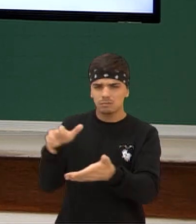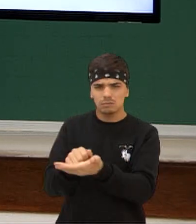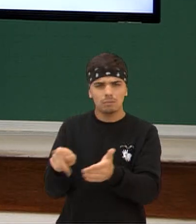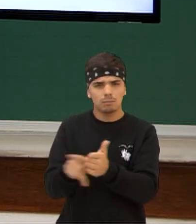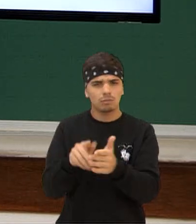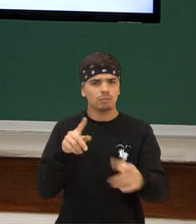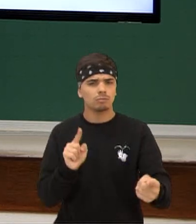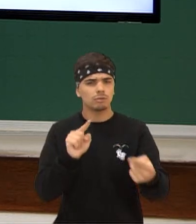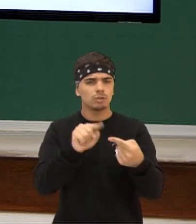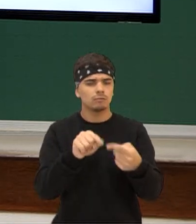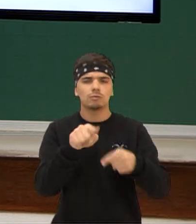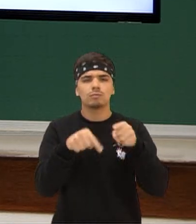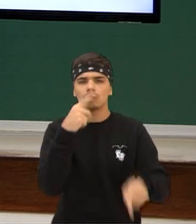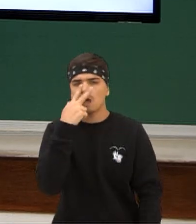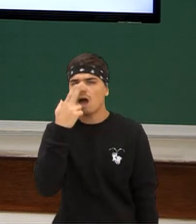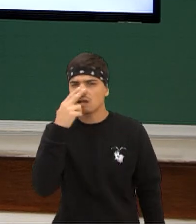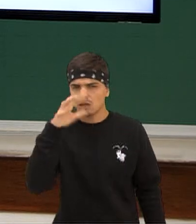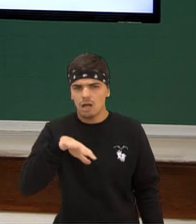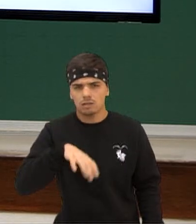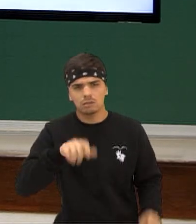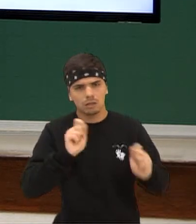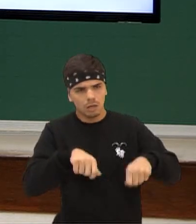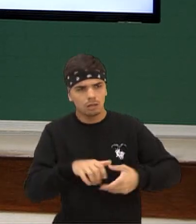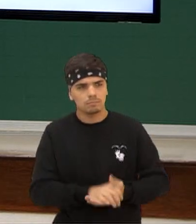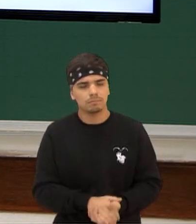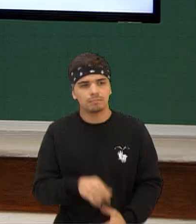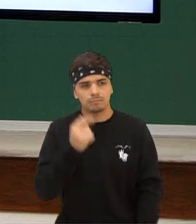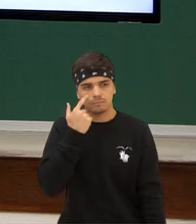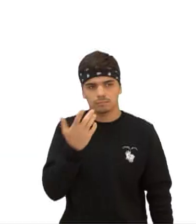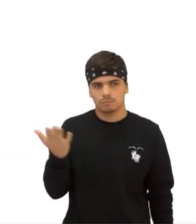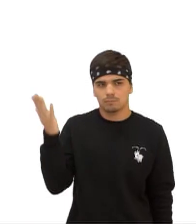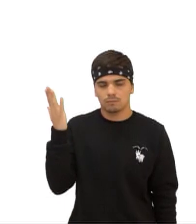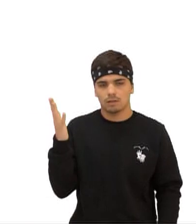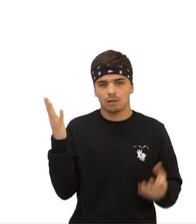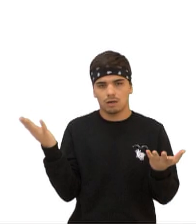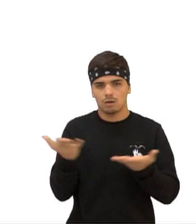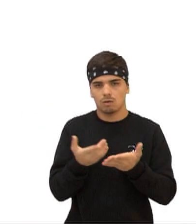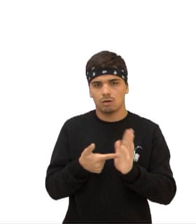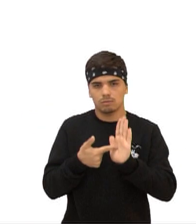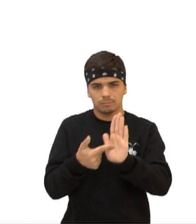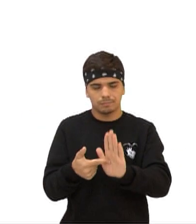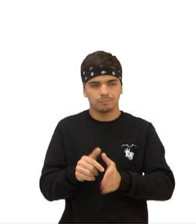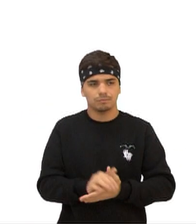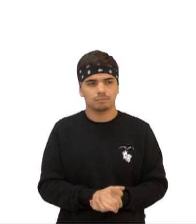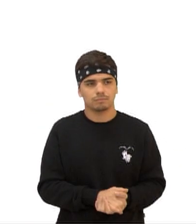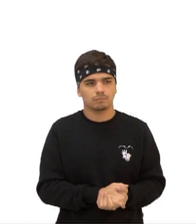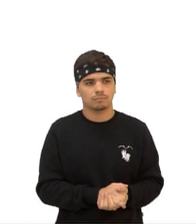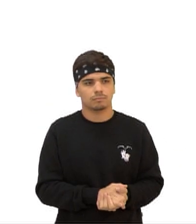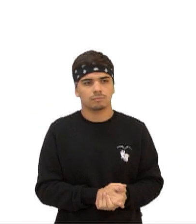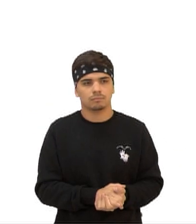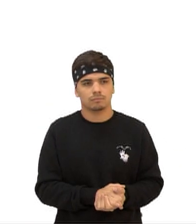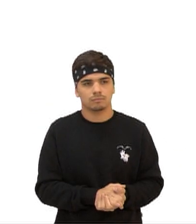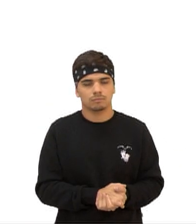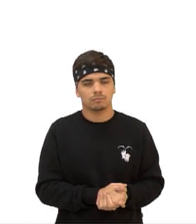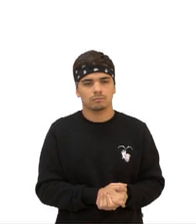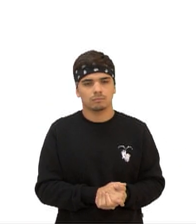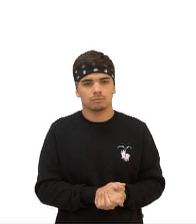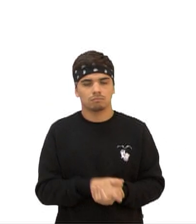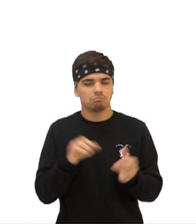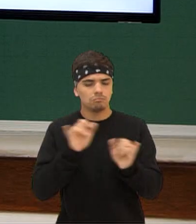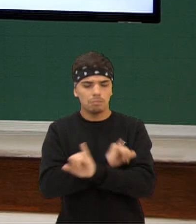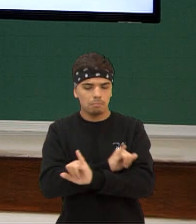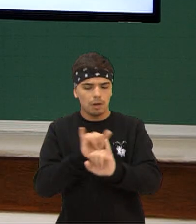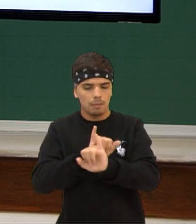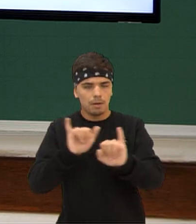a função dele o que que você acha é para isso que serve vamos ver então vamos lá e as anúncio publicitário eu